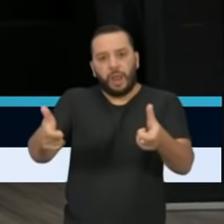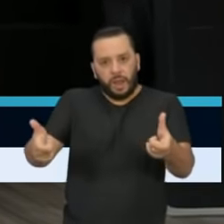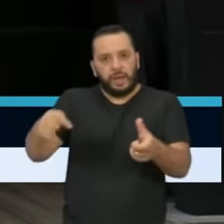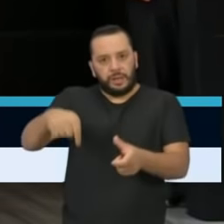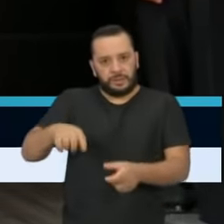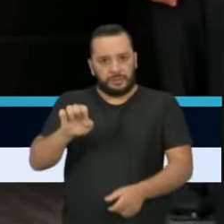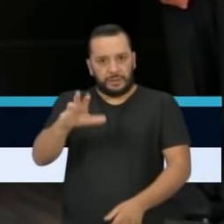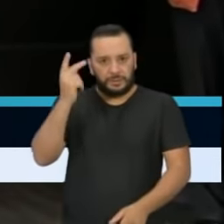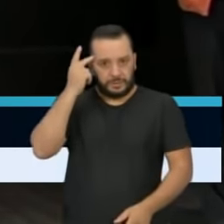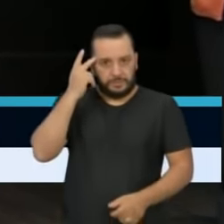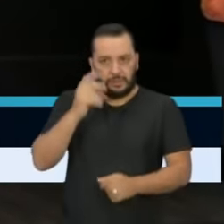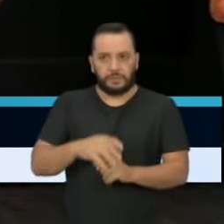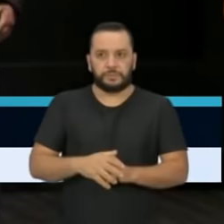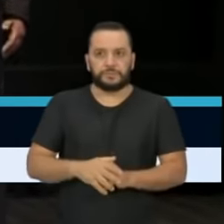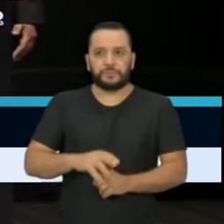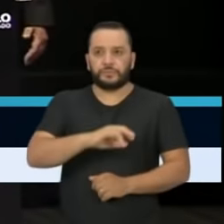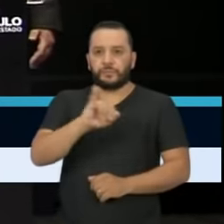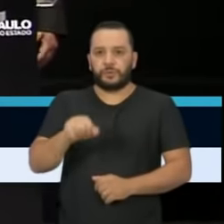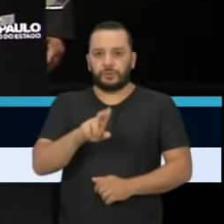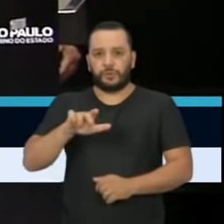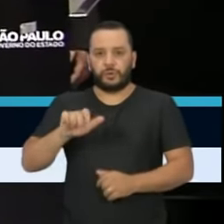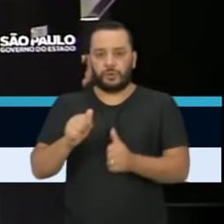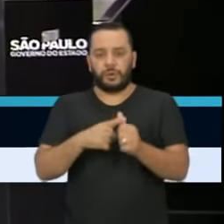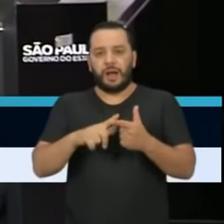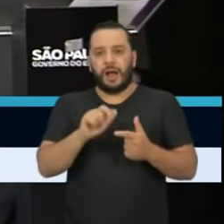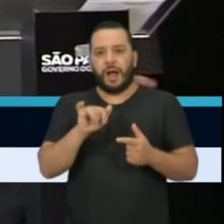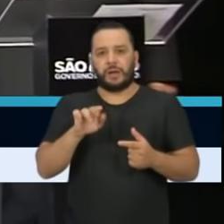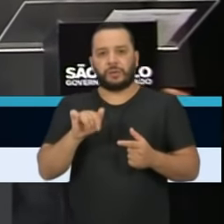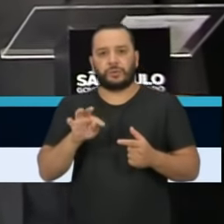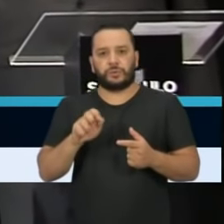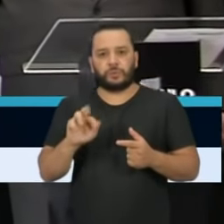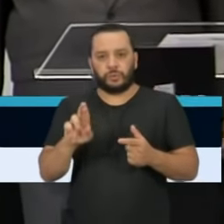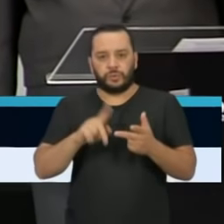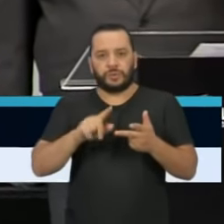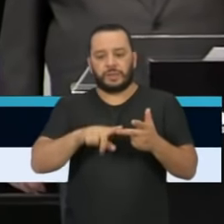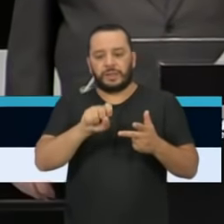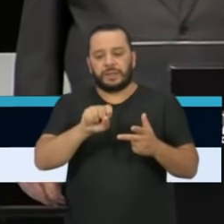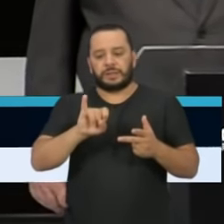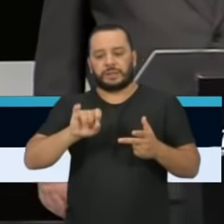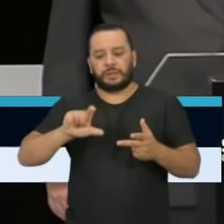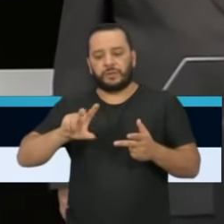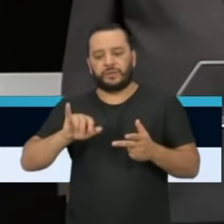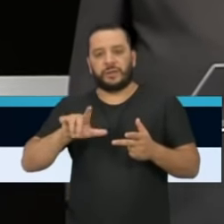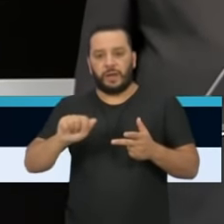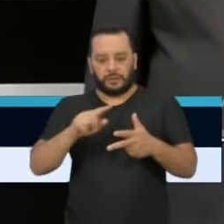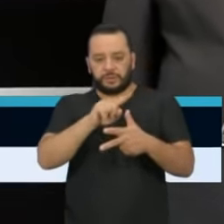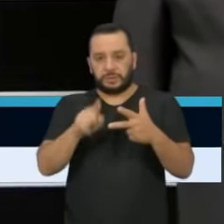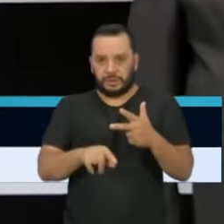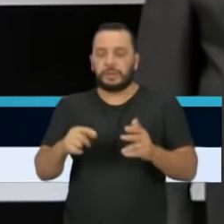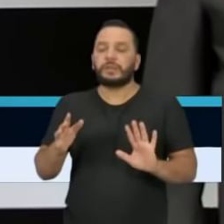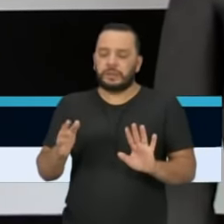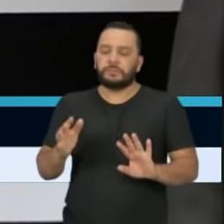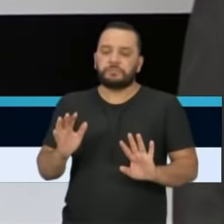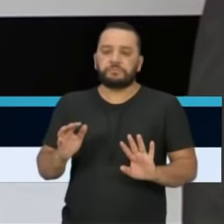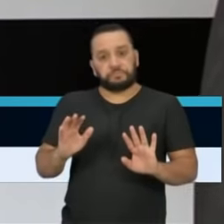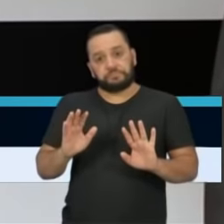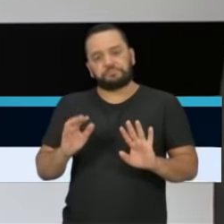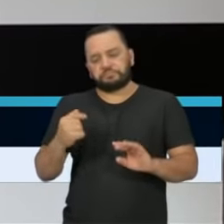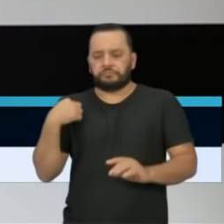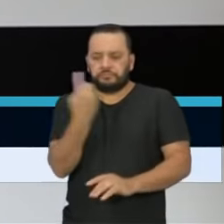Júnior, Arthur e Silvia. Nós tomamos a decisão, Henrique Meirelles e eu, assim como o